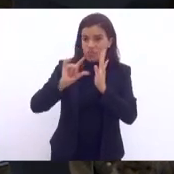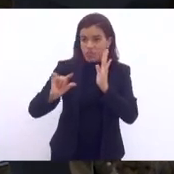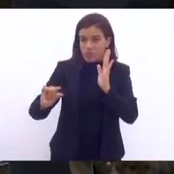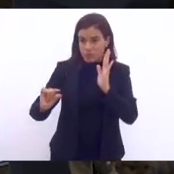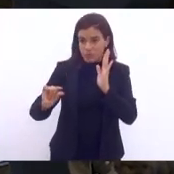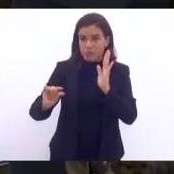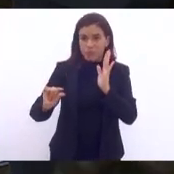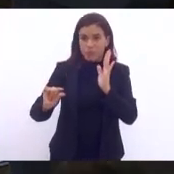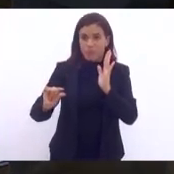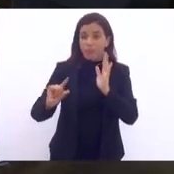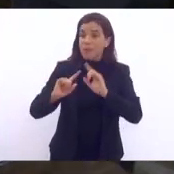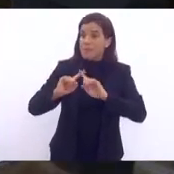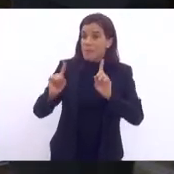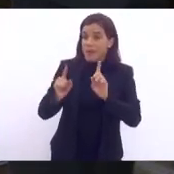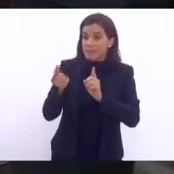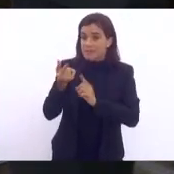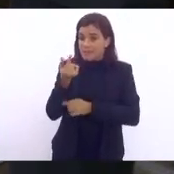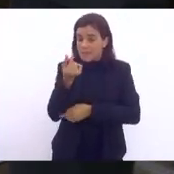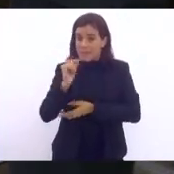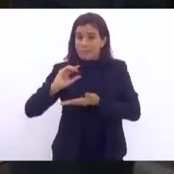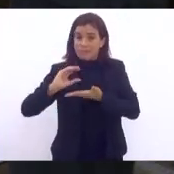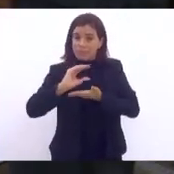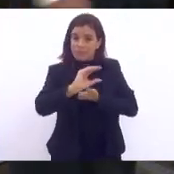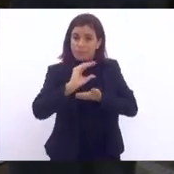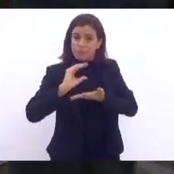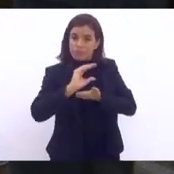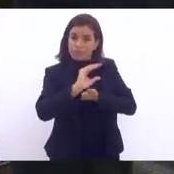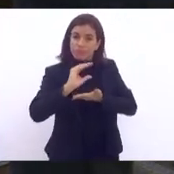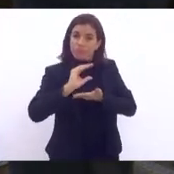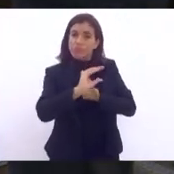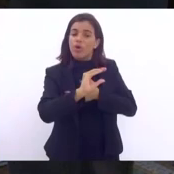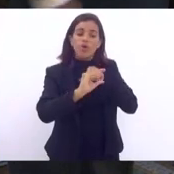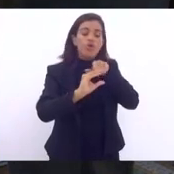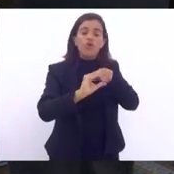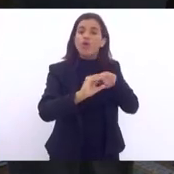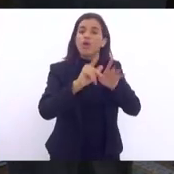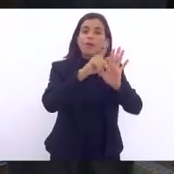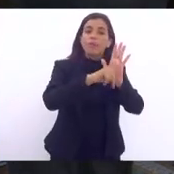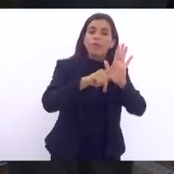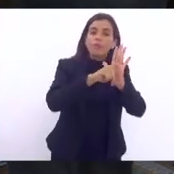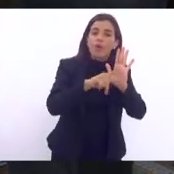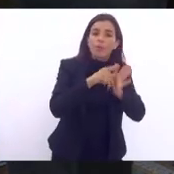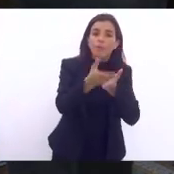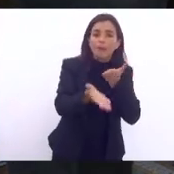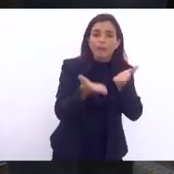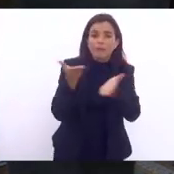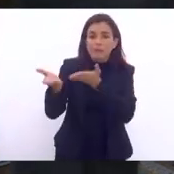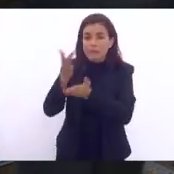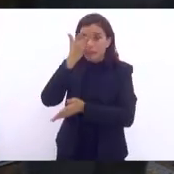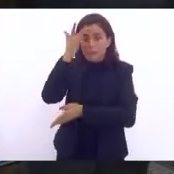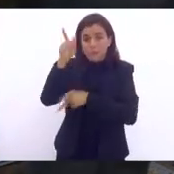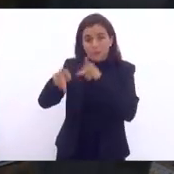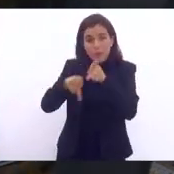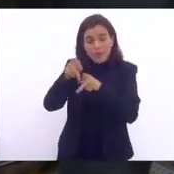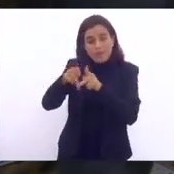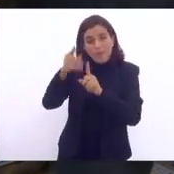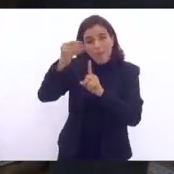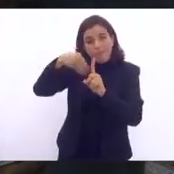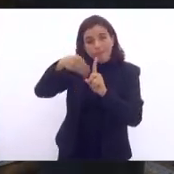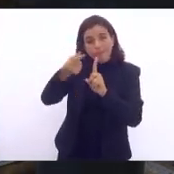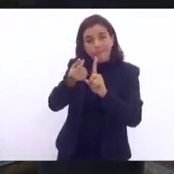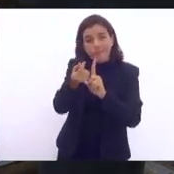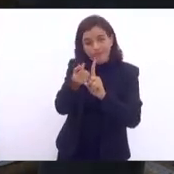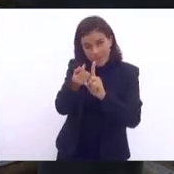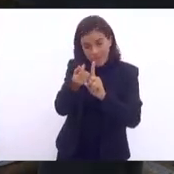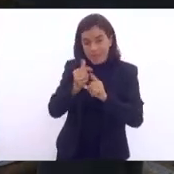aplicação clara. São programas para atender os mais vulneráveis. Isso é um ponto. O outro ponto,